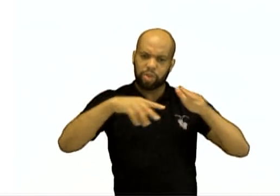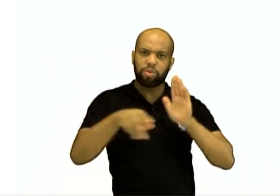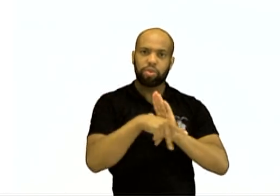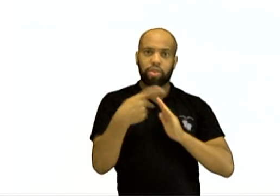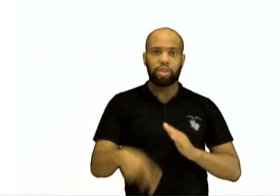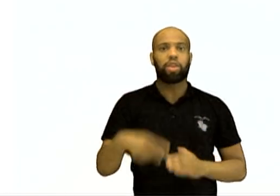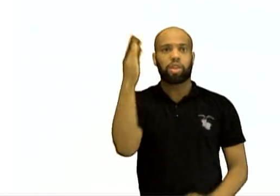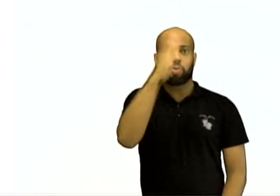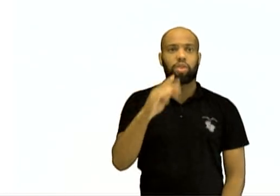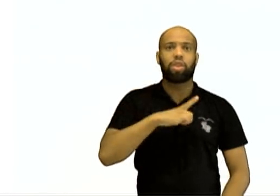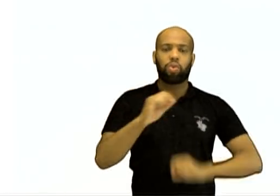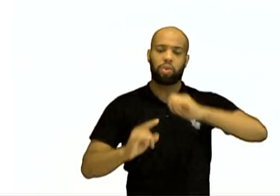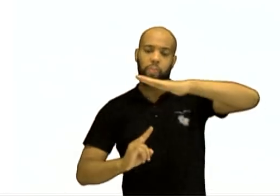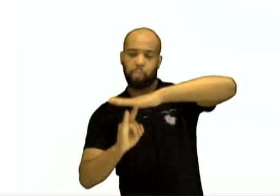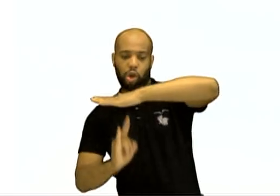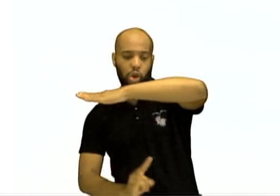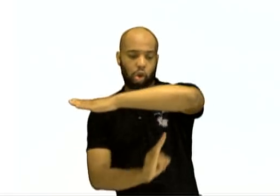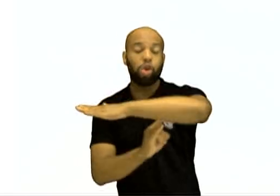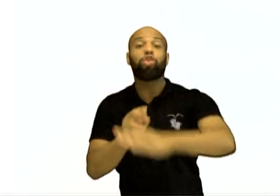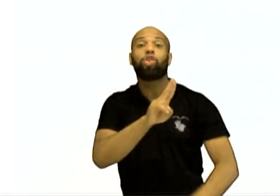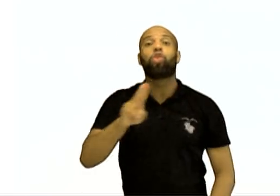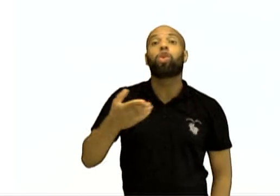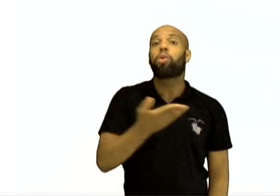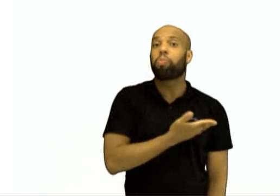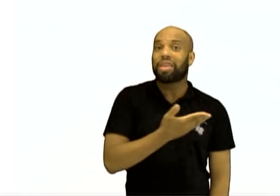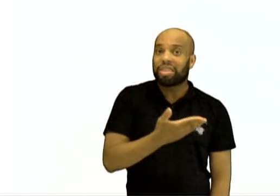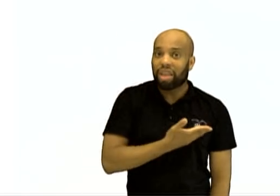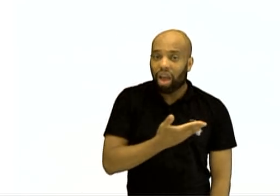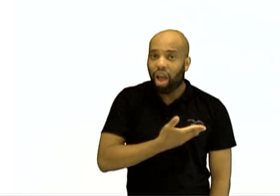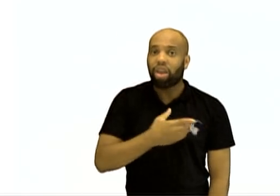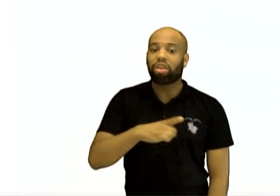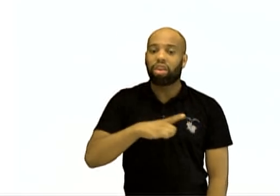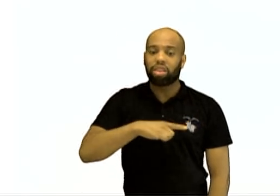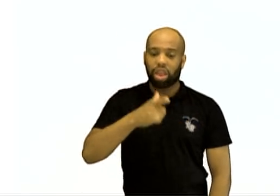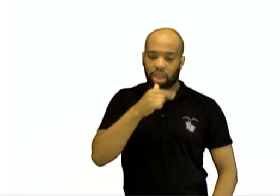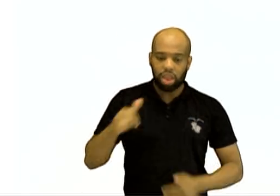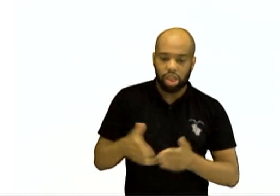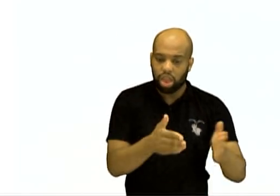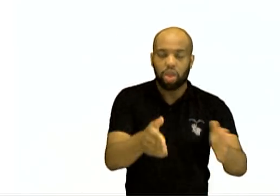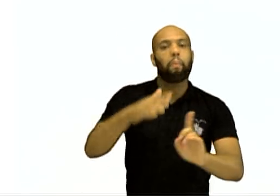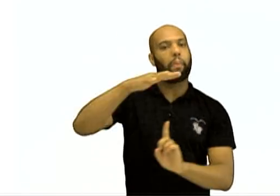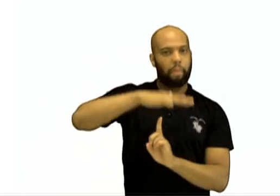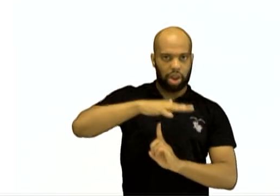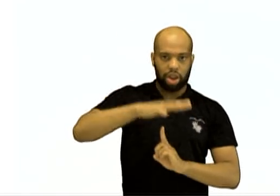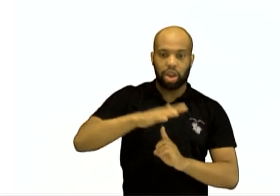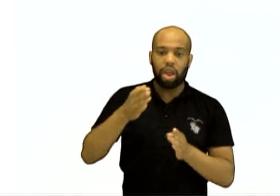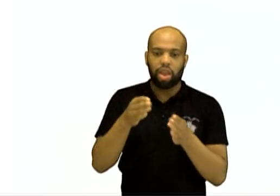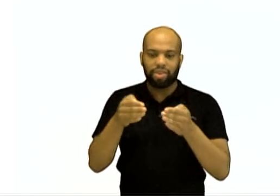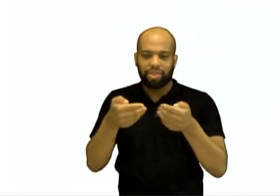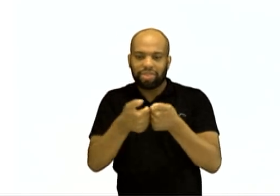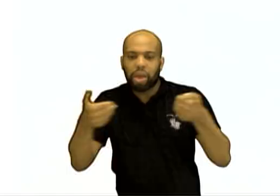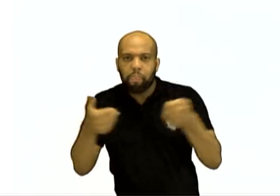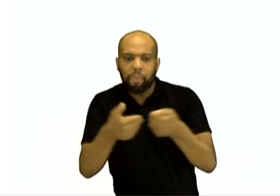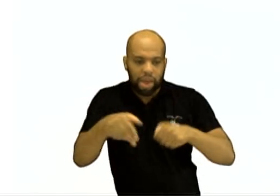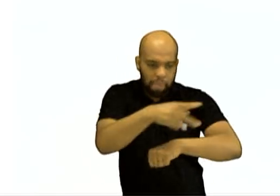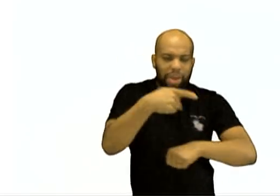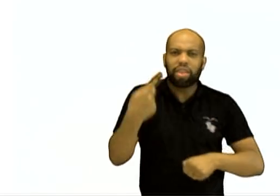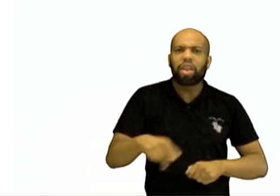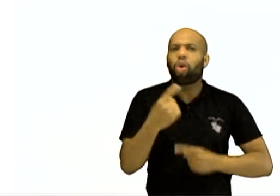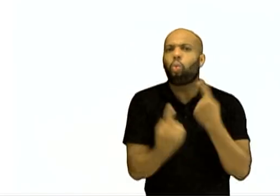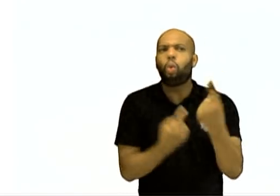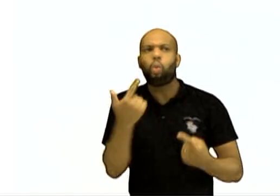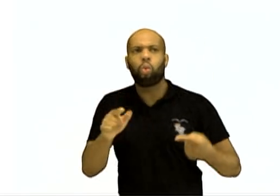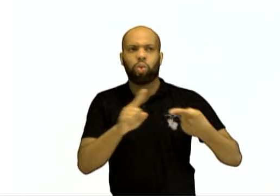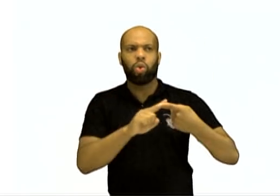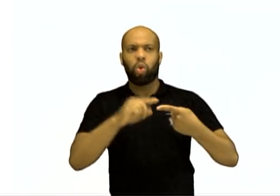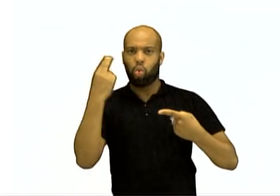marco divisório é a Ponte da Amizade, passando sobre o Rio Paraná. Separa o nosso país do, letra A, Uruguai,